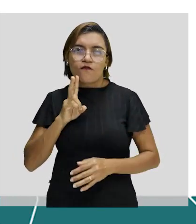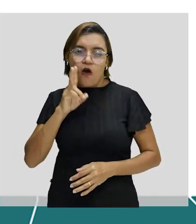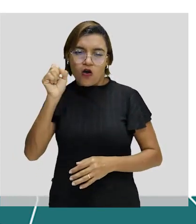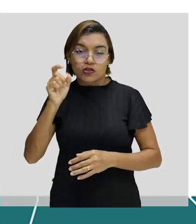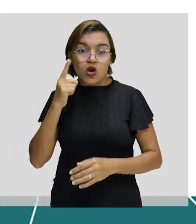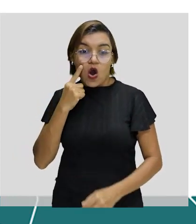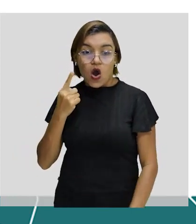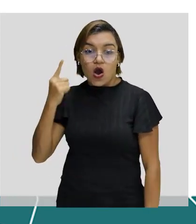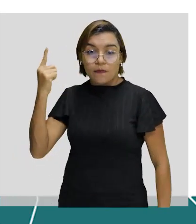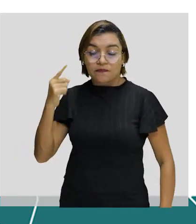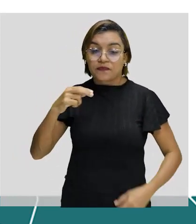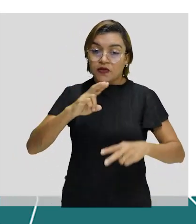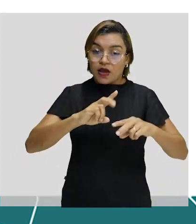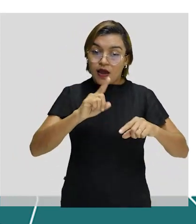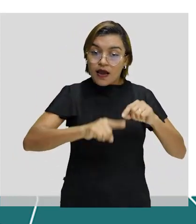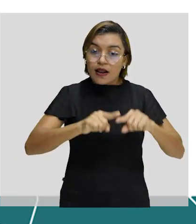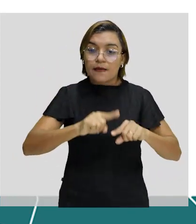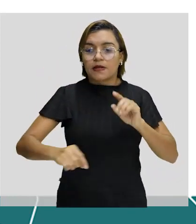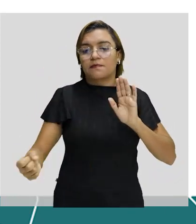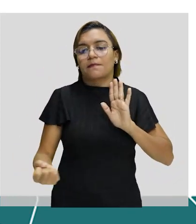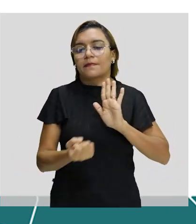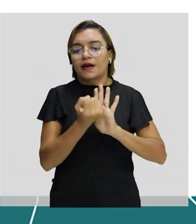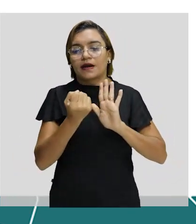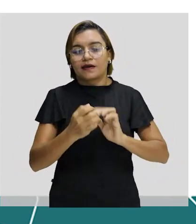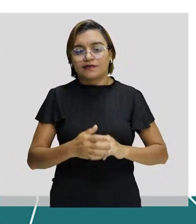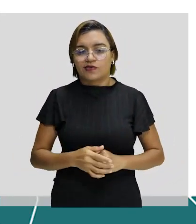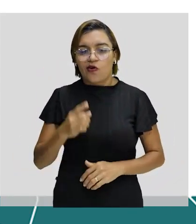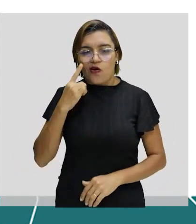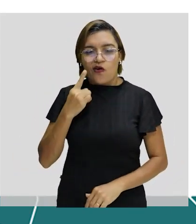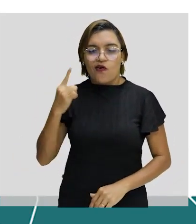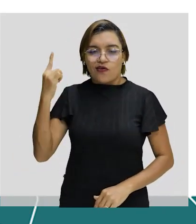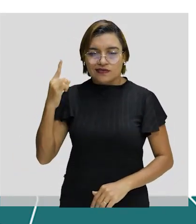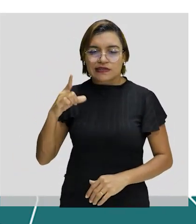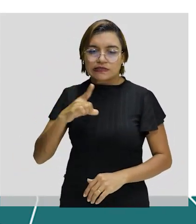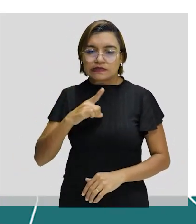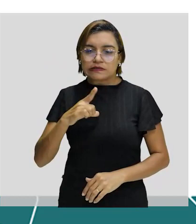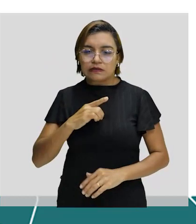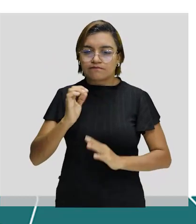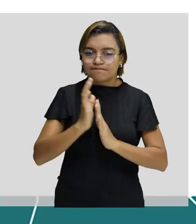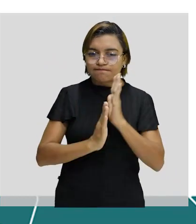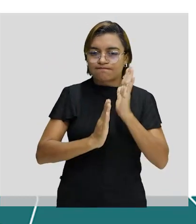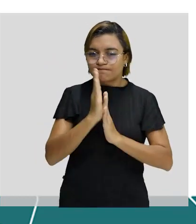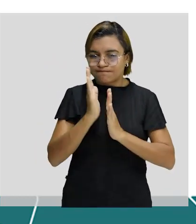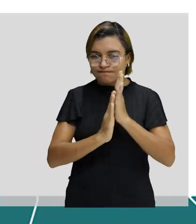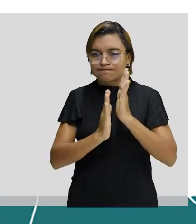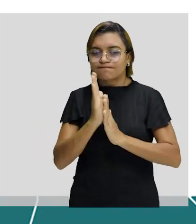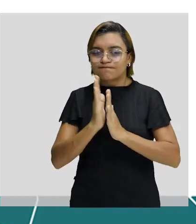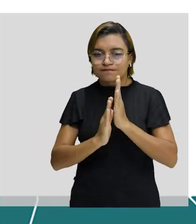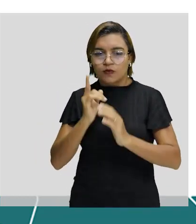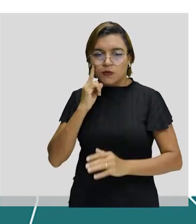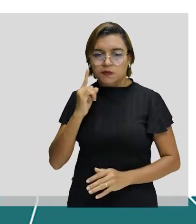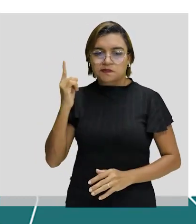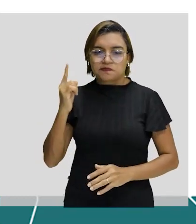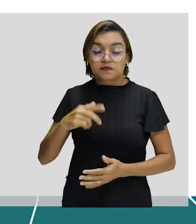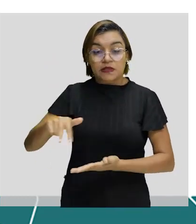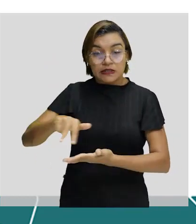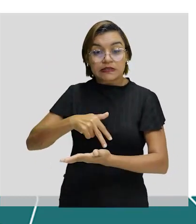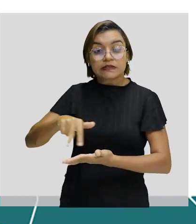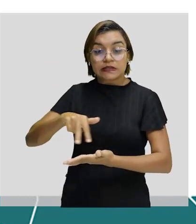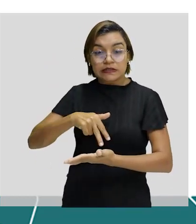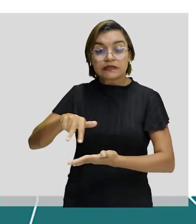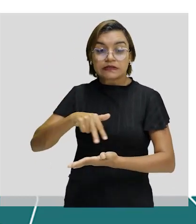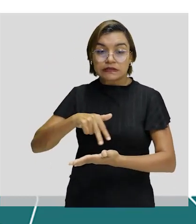boi são os elementos mais marcantes do Bumba Meu Boi ou Boi Bumbá. Como a dança também